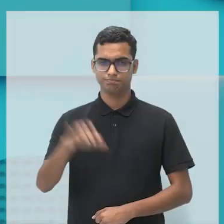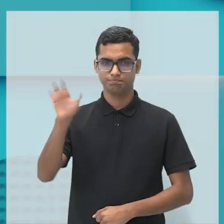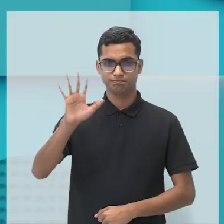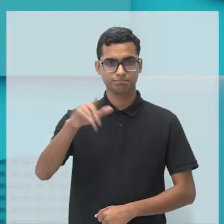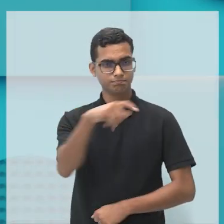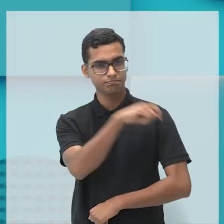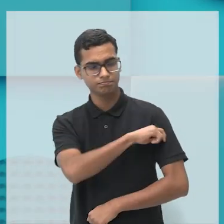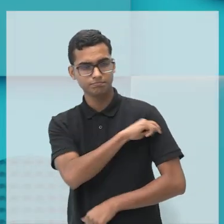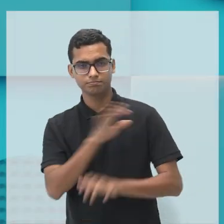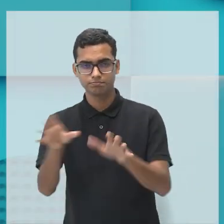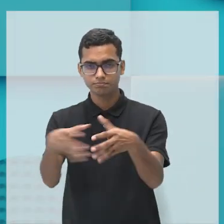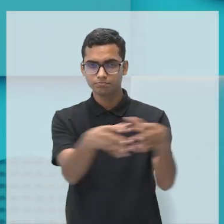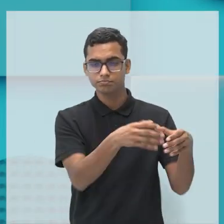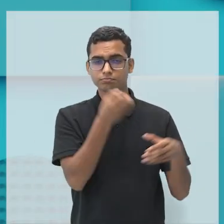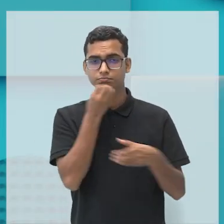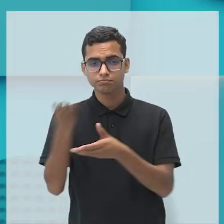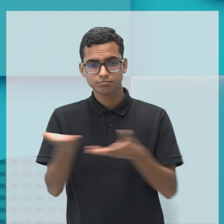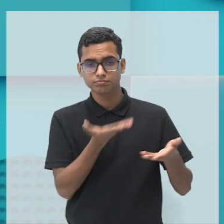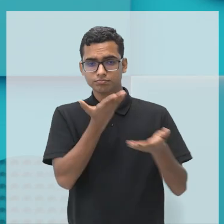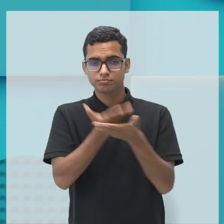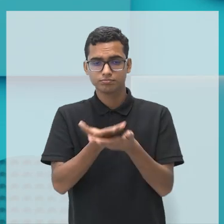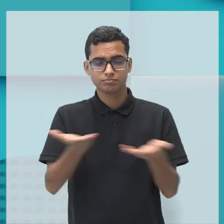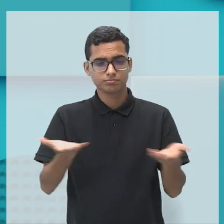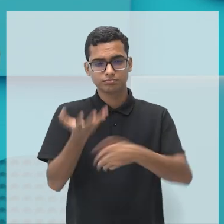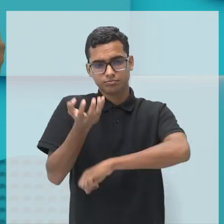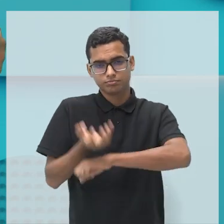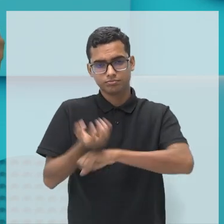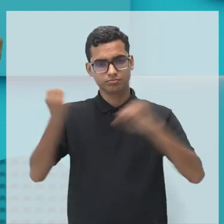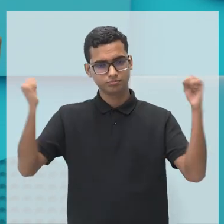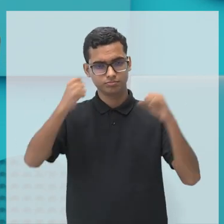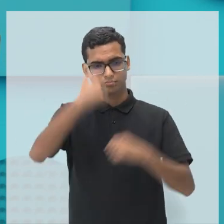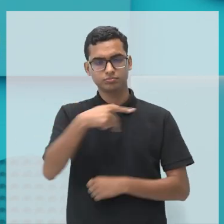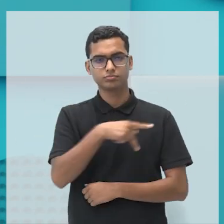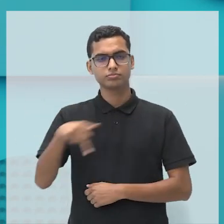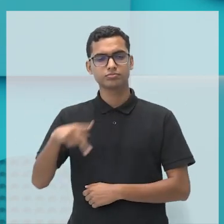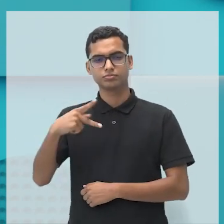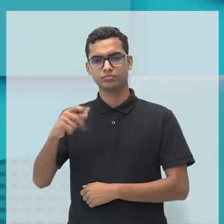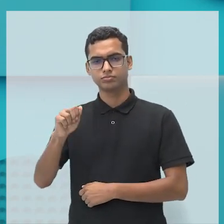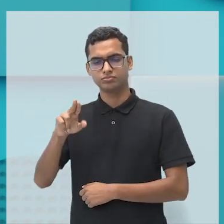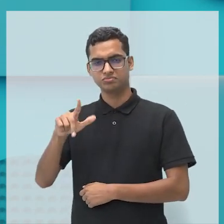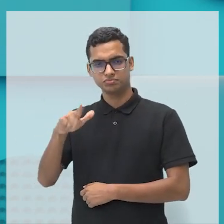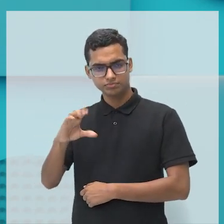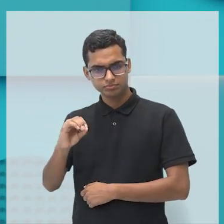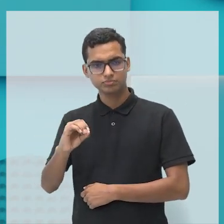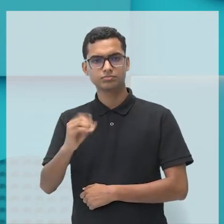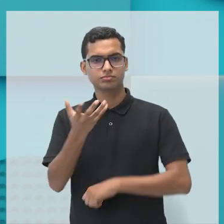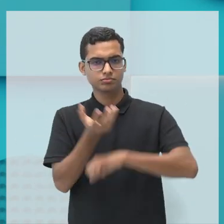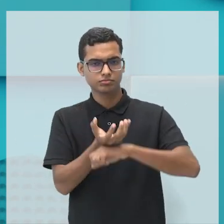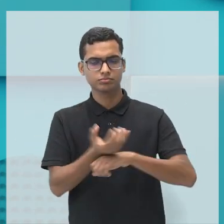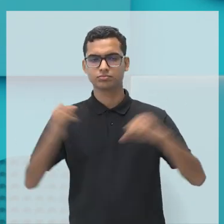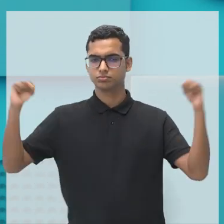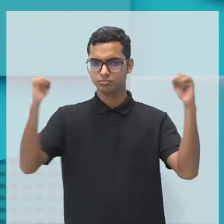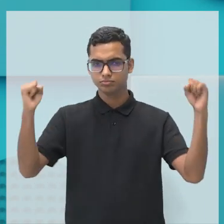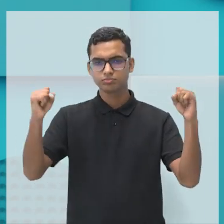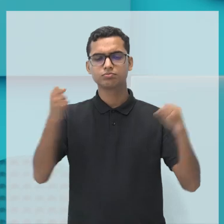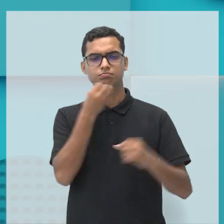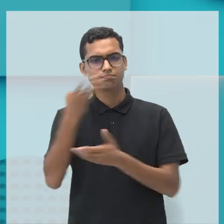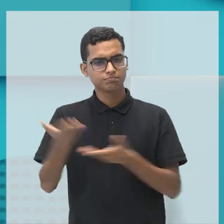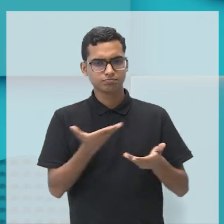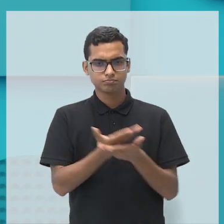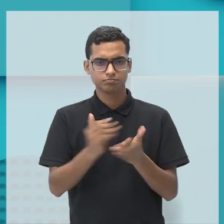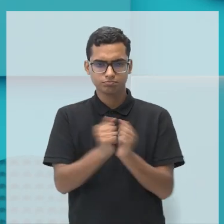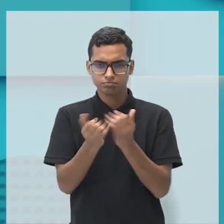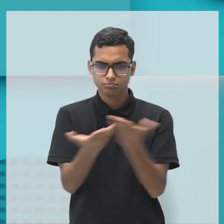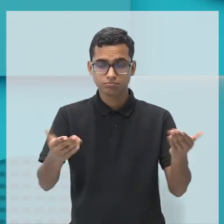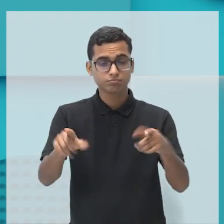Olá, alunos, olá, turmas, sejam bem-vindos à nossa aula de Educação Física. Eu sou o professor Paulo Ricardo, seu professor, estarei junto com vocês nessa